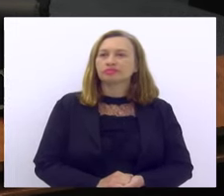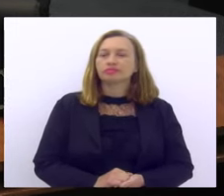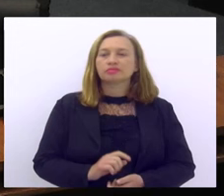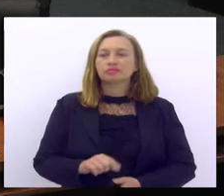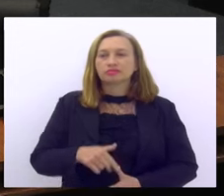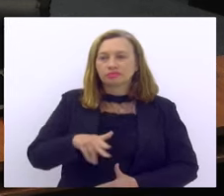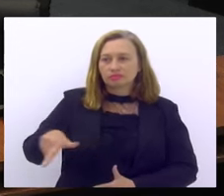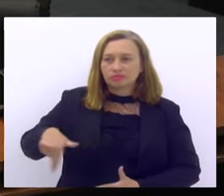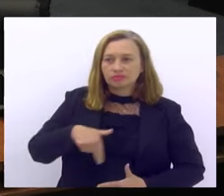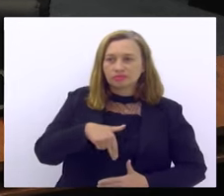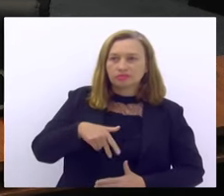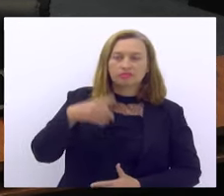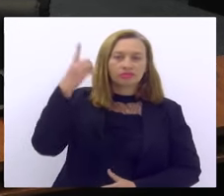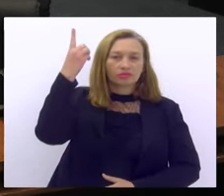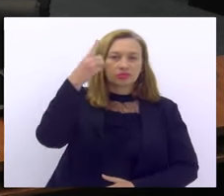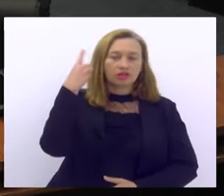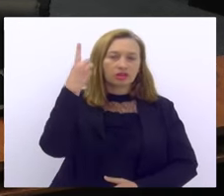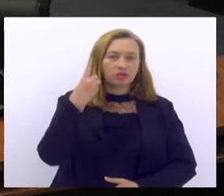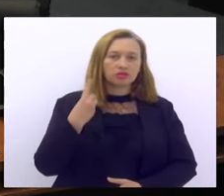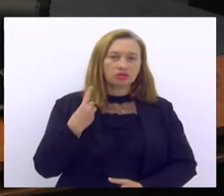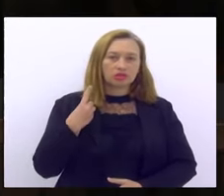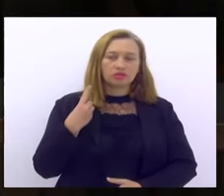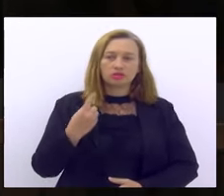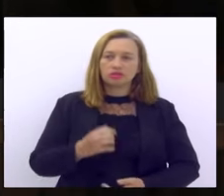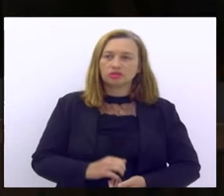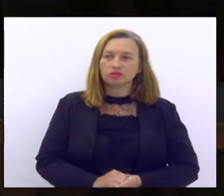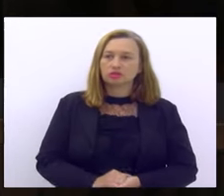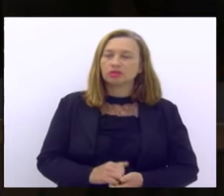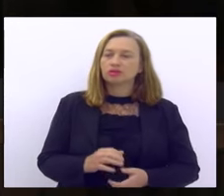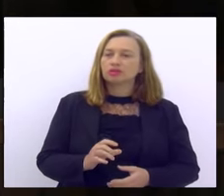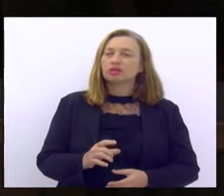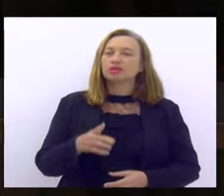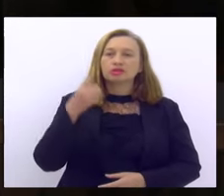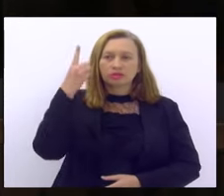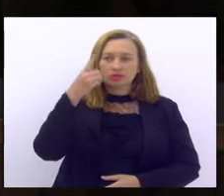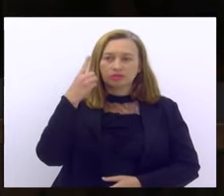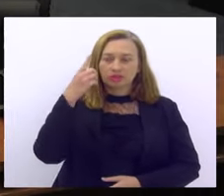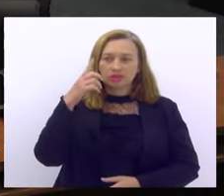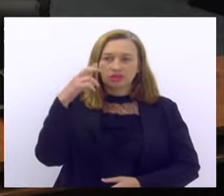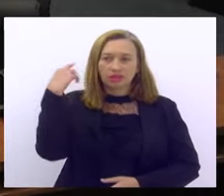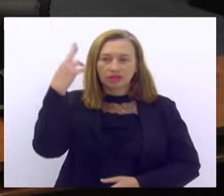Próxima deputada, Dani Monteiro. Prepara a deputada Renata Souza.